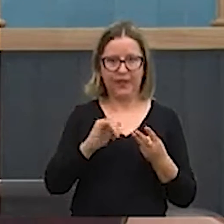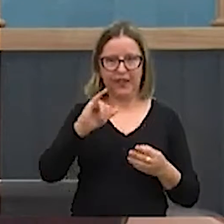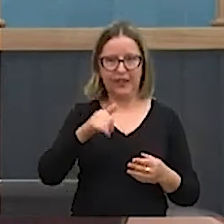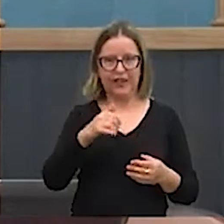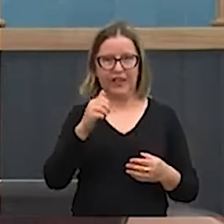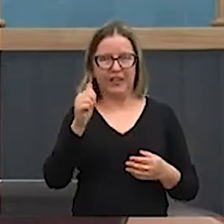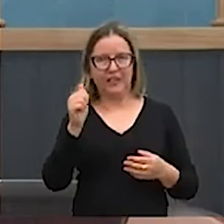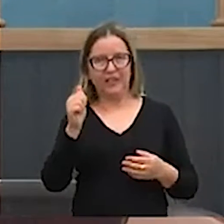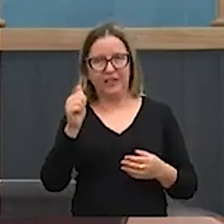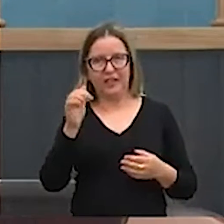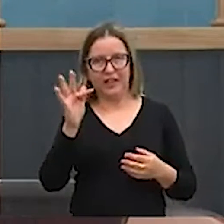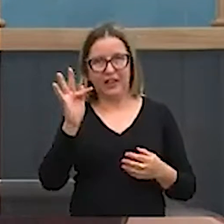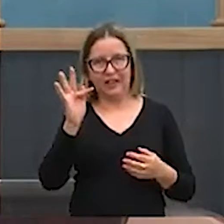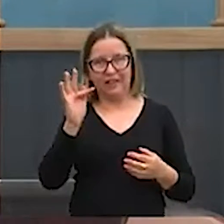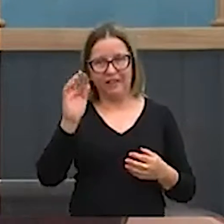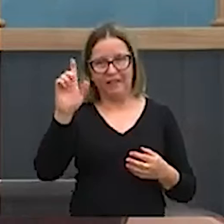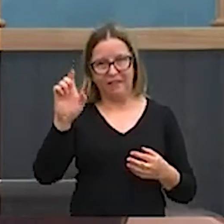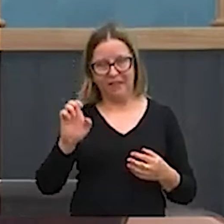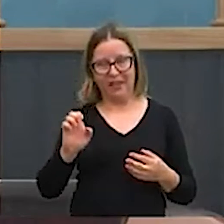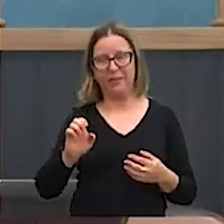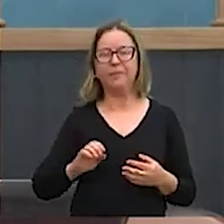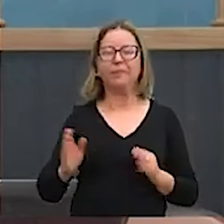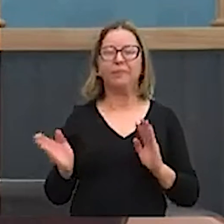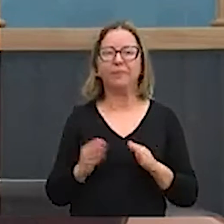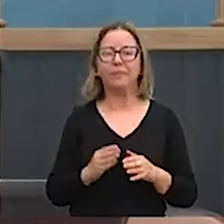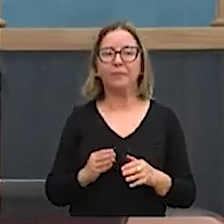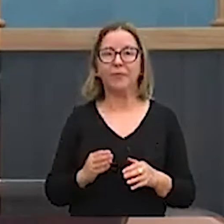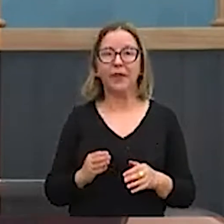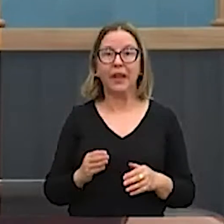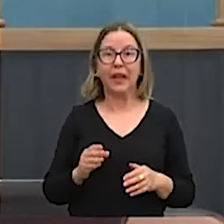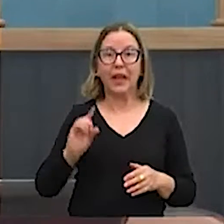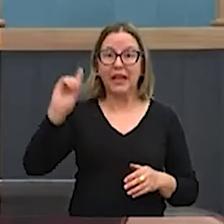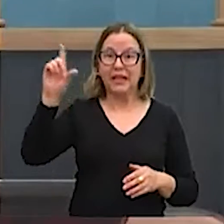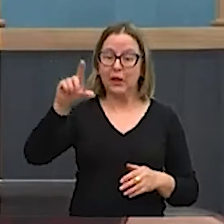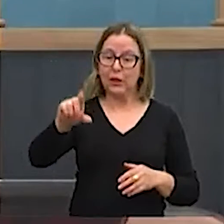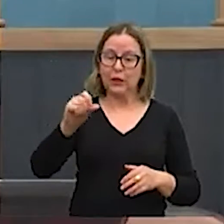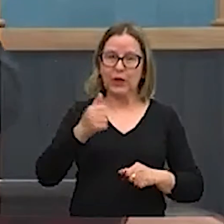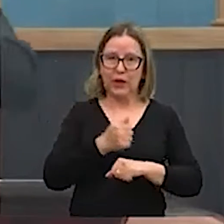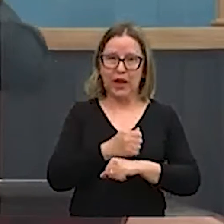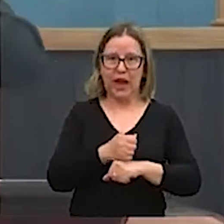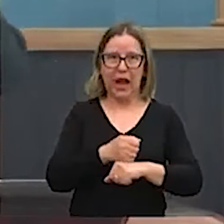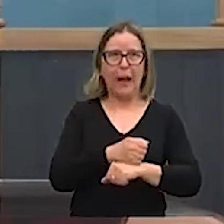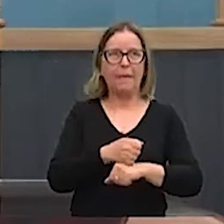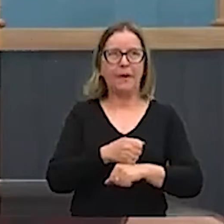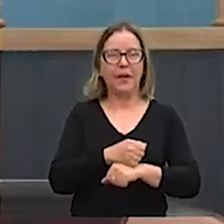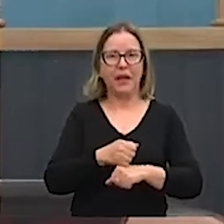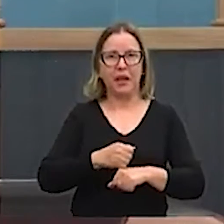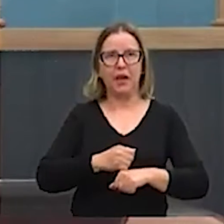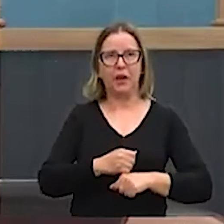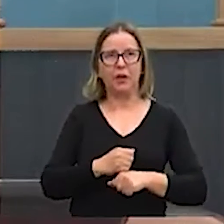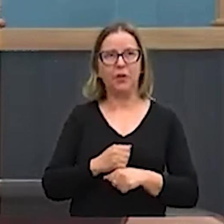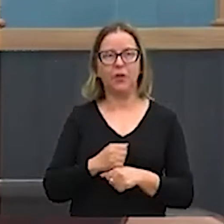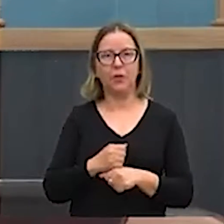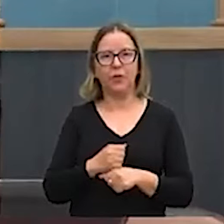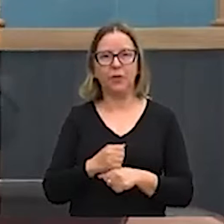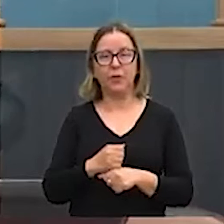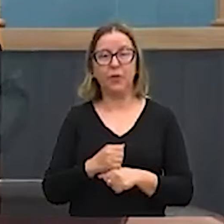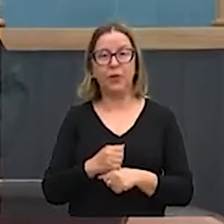semita, Abrão, Deus escolheu, e este semita, dele